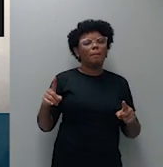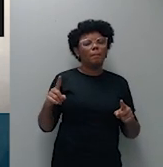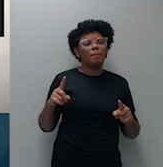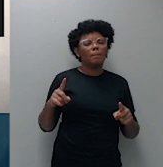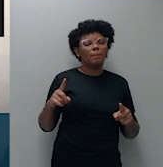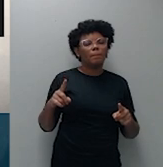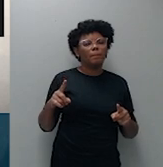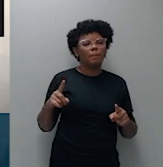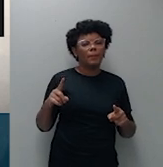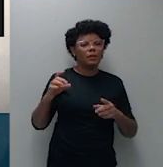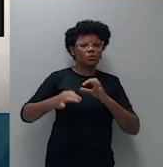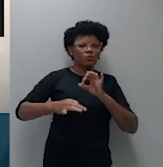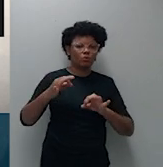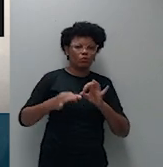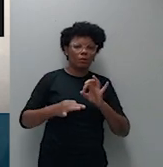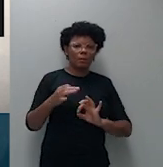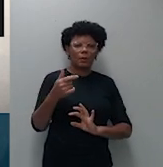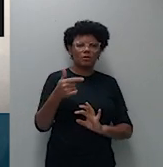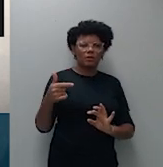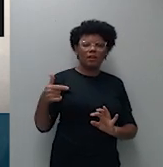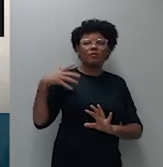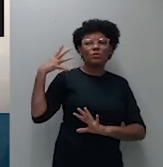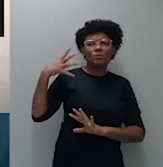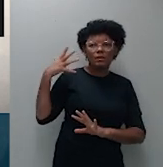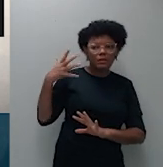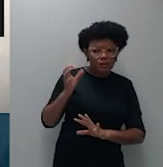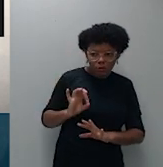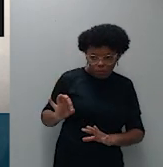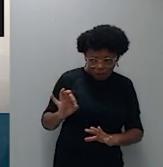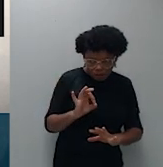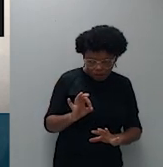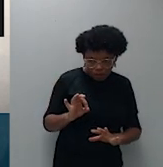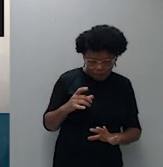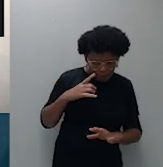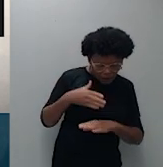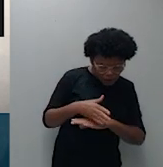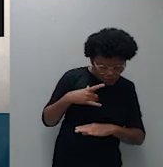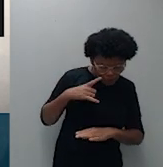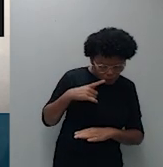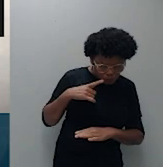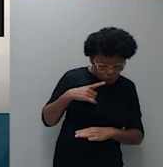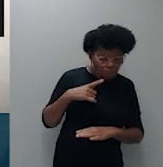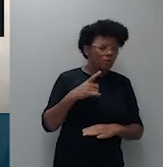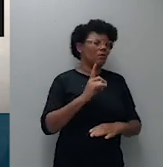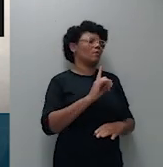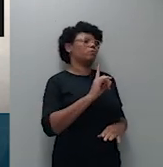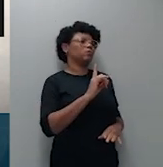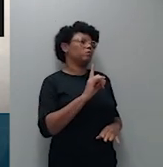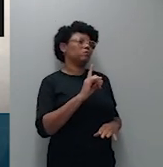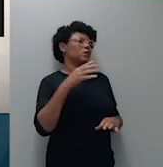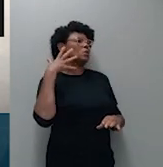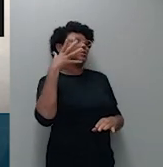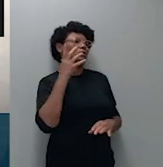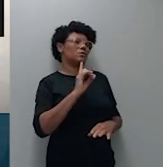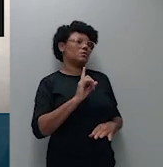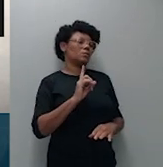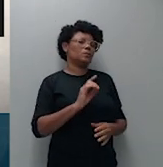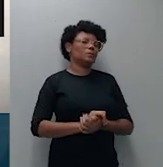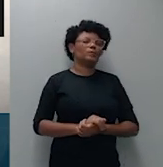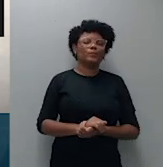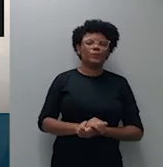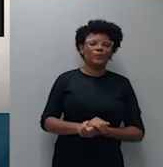no caso o julgamento sustentação você né senão não dá